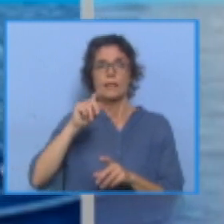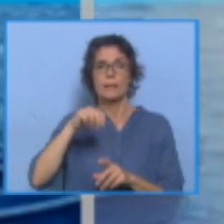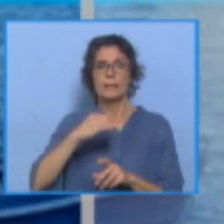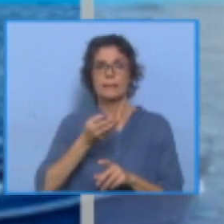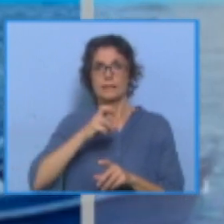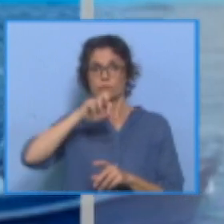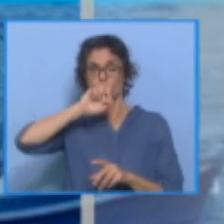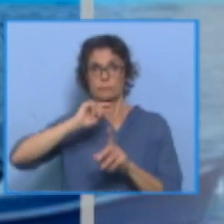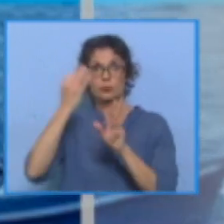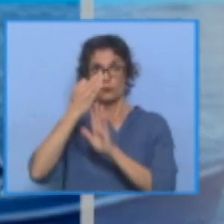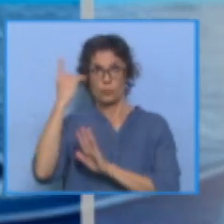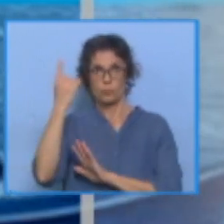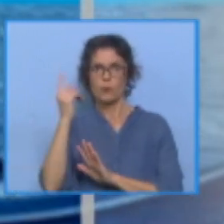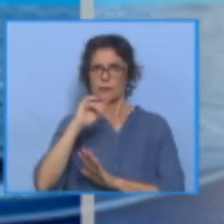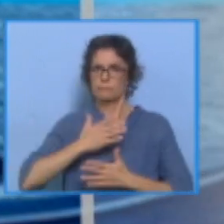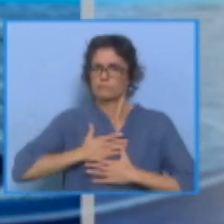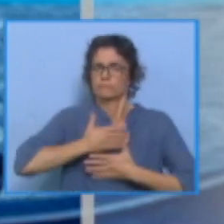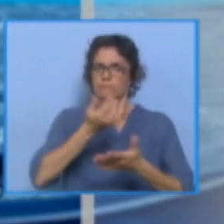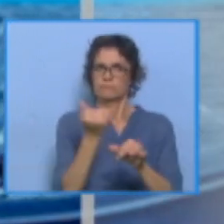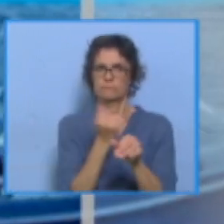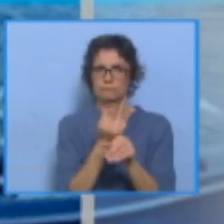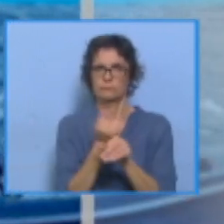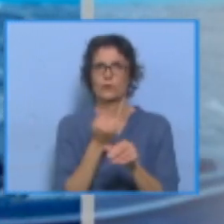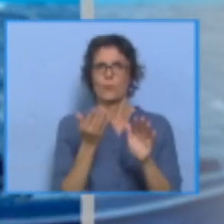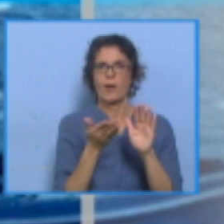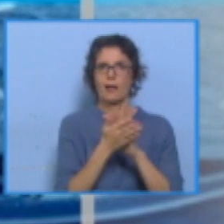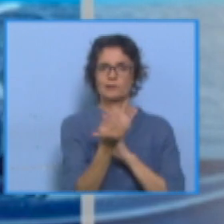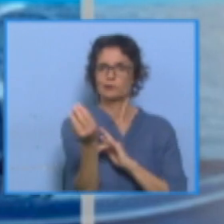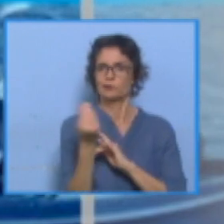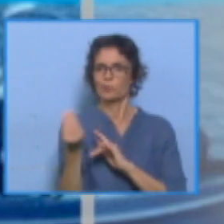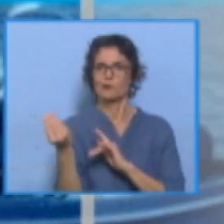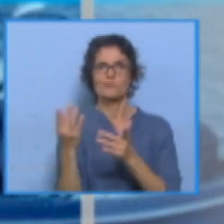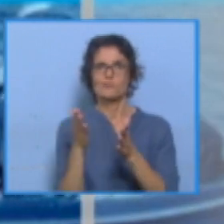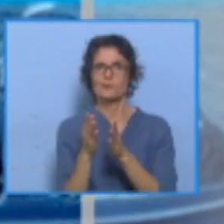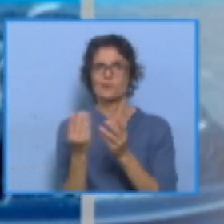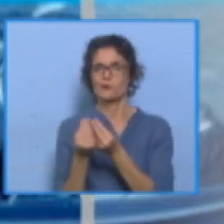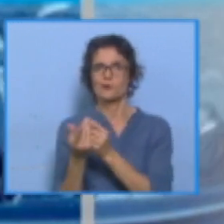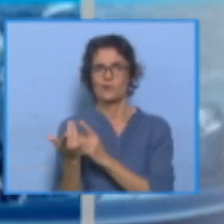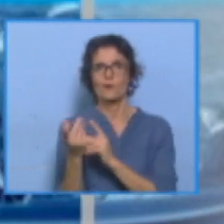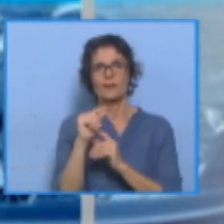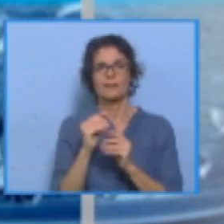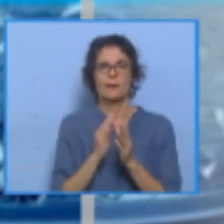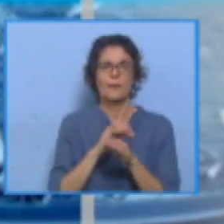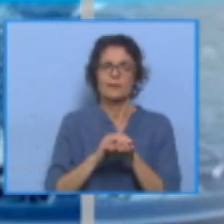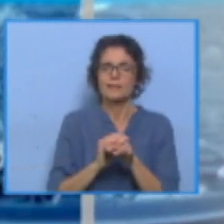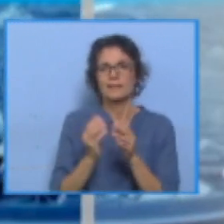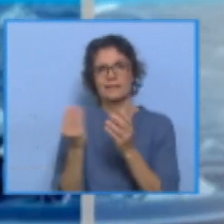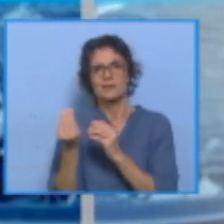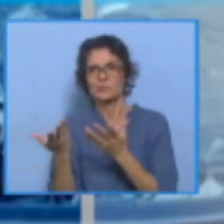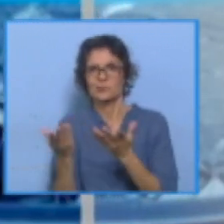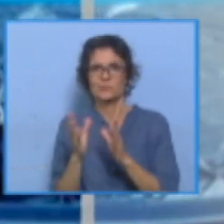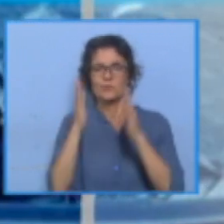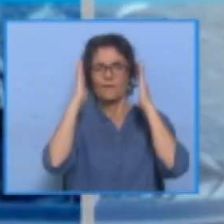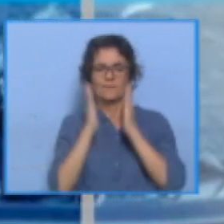crescente entrega ao trabalho com os mais novos e também um grande carinho pelas equipas de jovens Nossa Senhora. Por